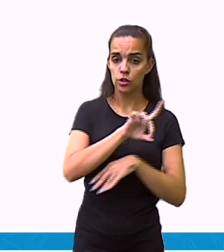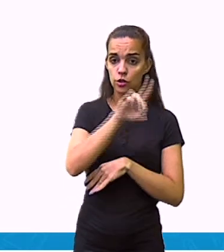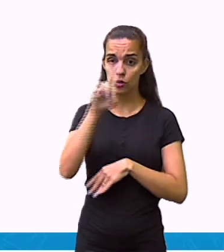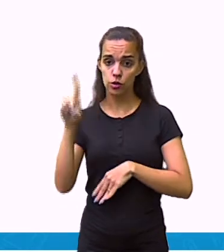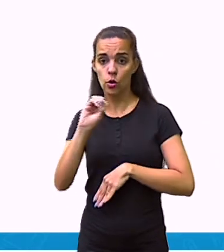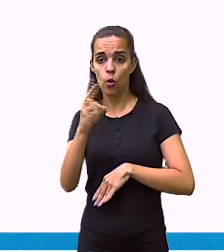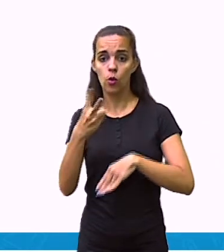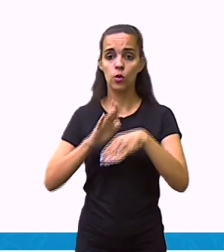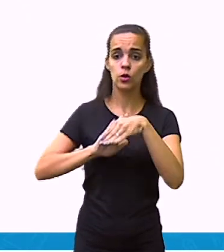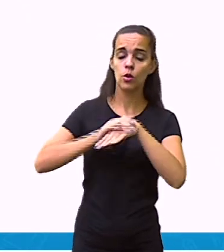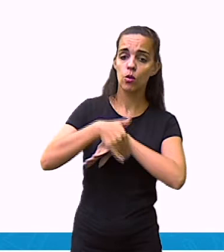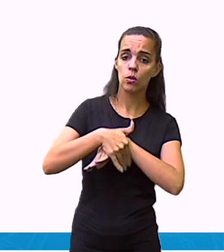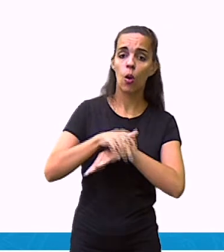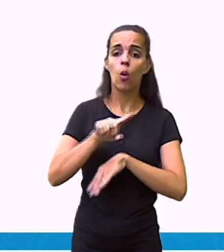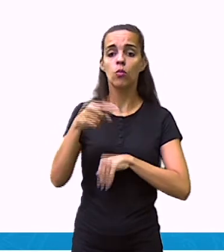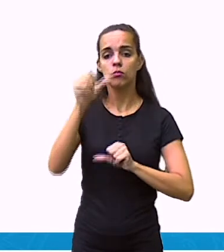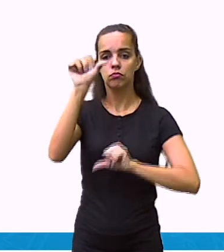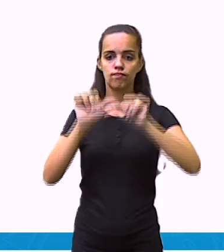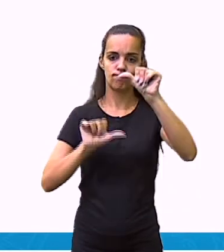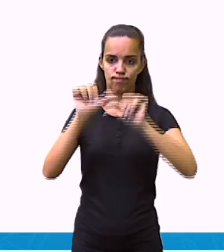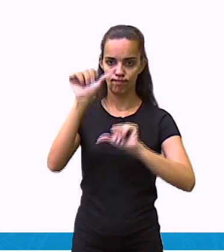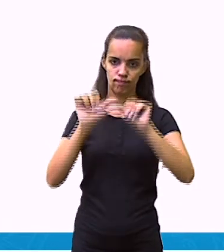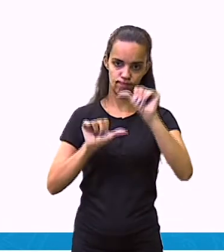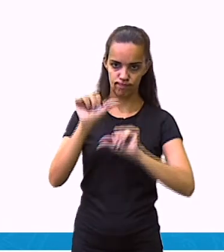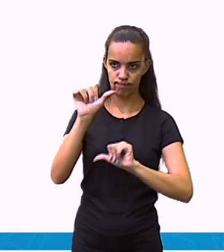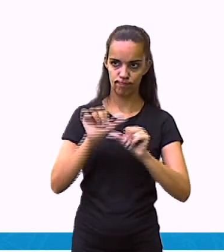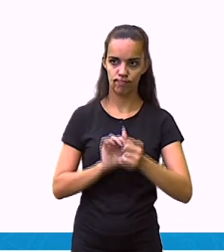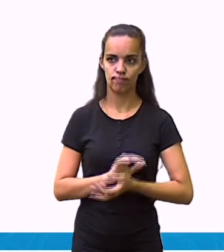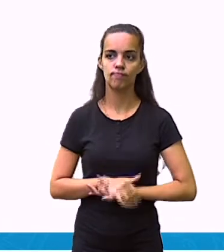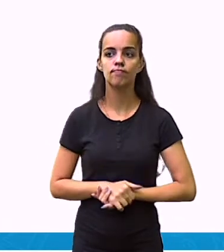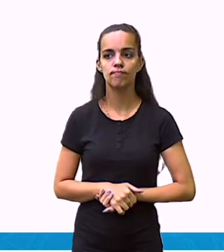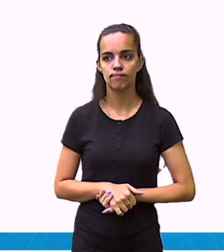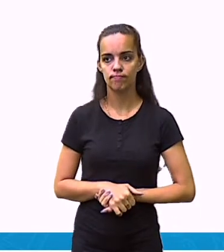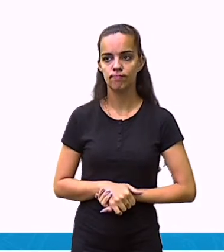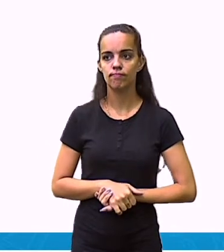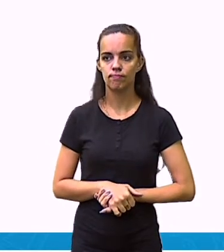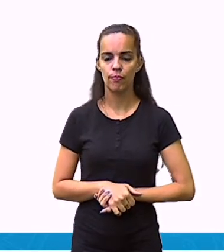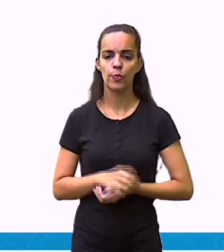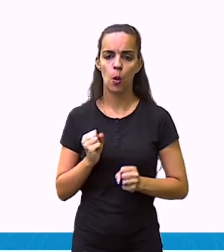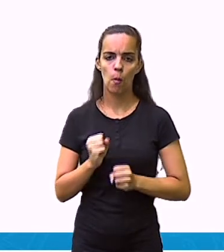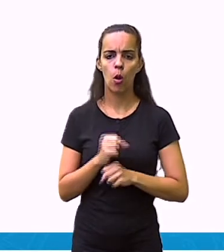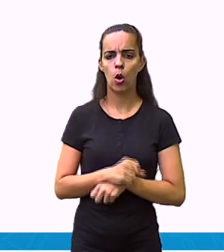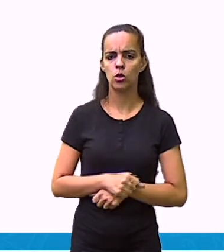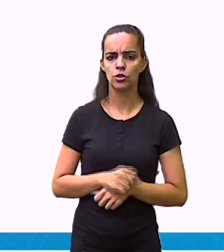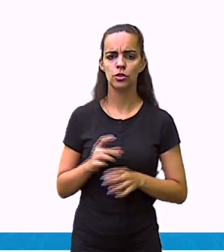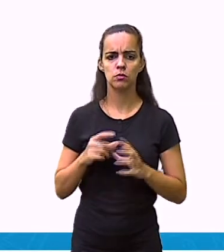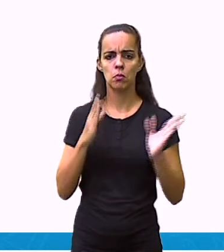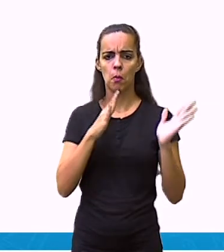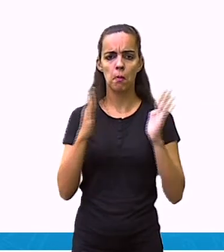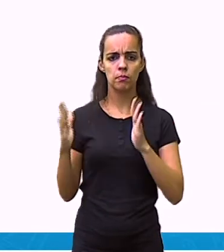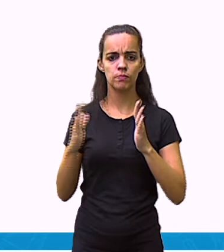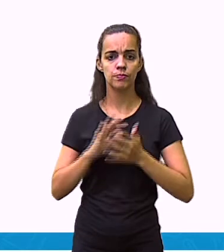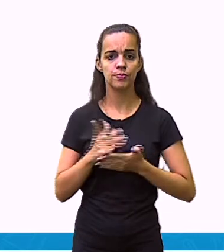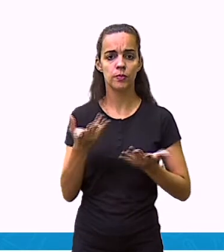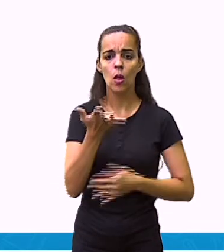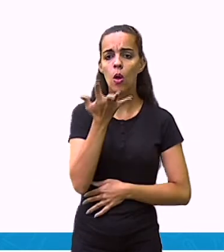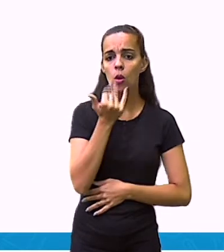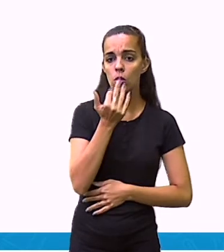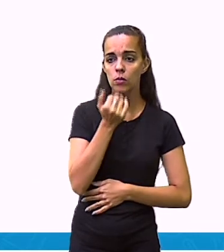dia, durante a noite ou também em ambos os horários, os períodos do dia?